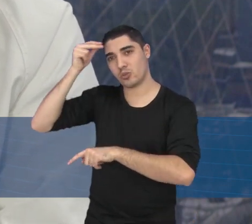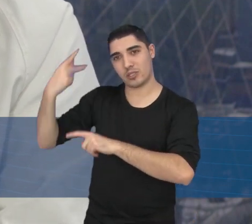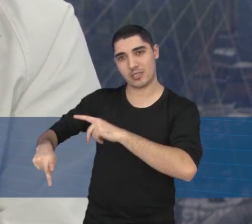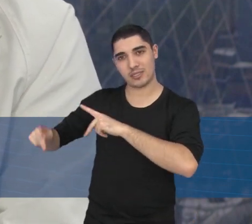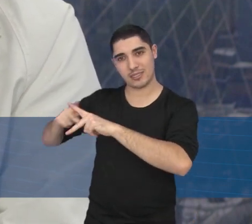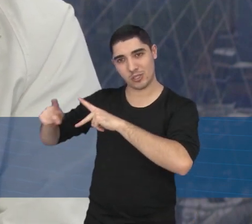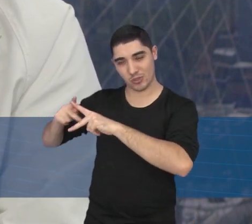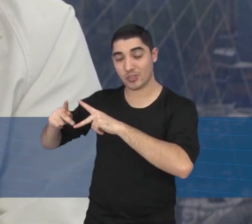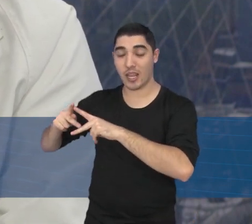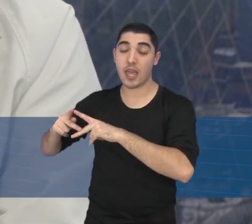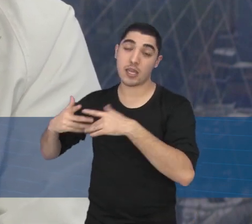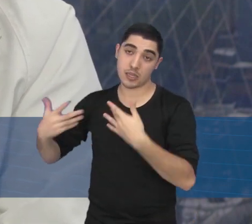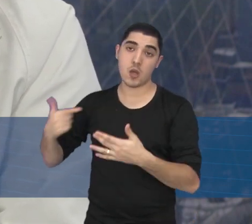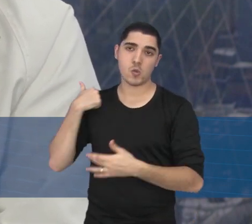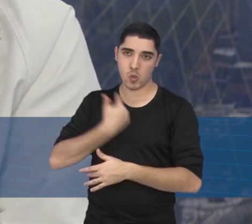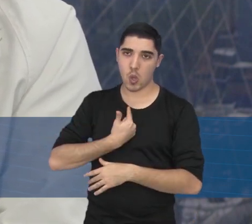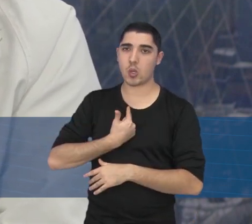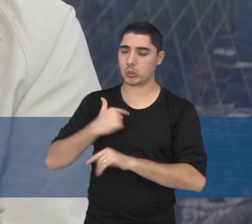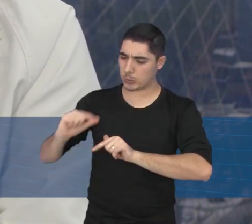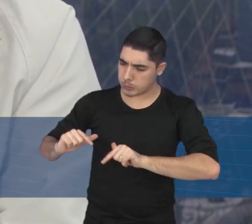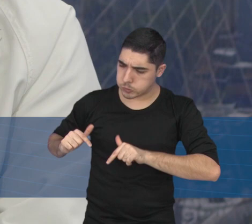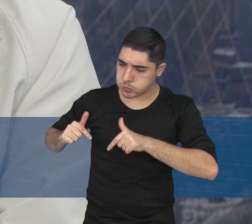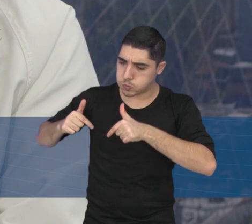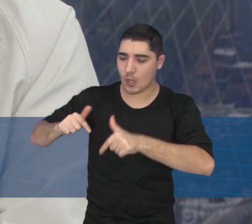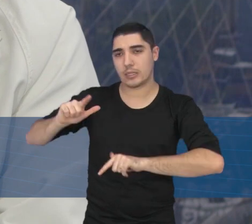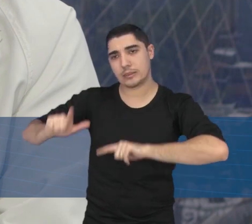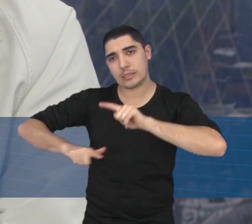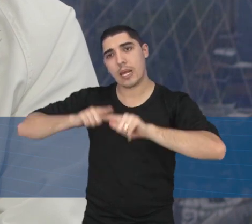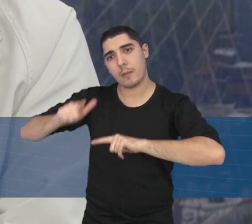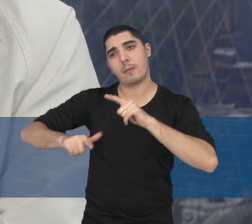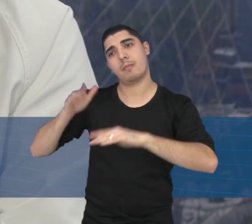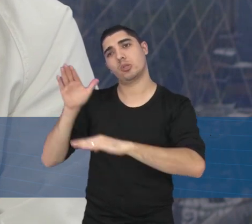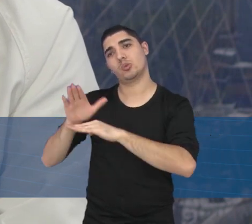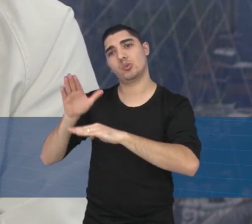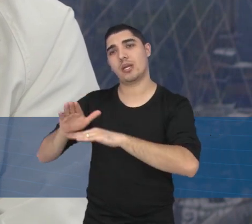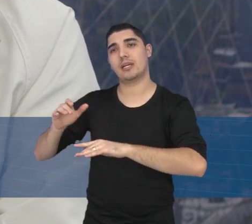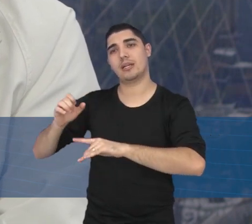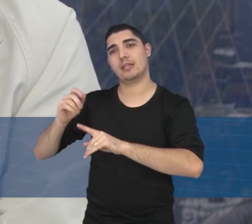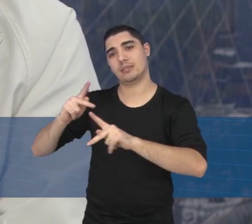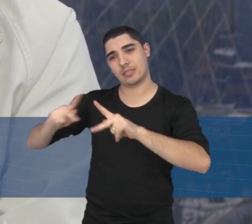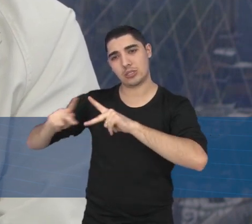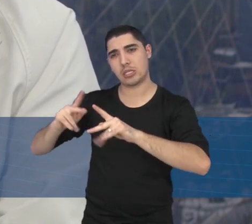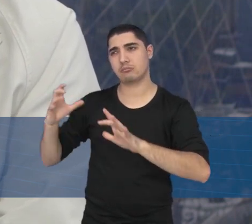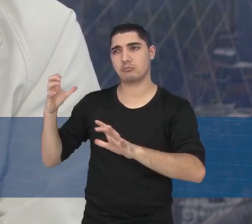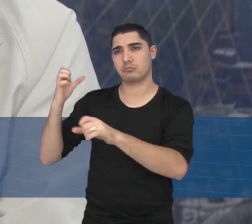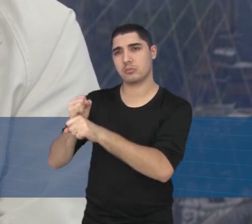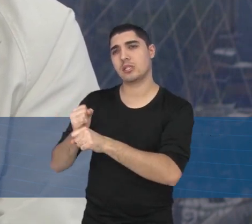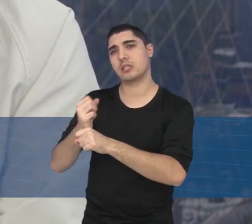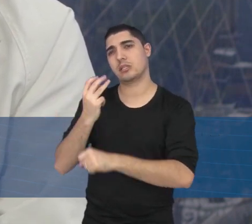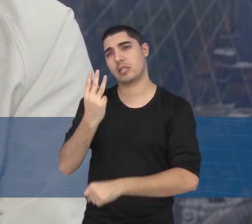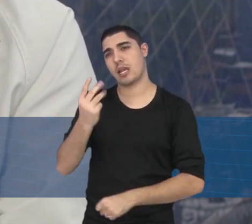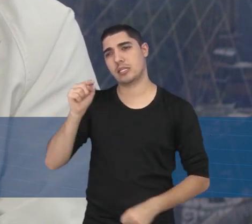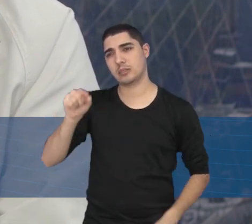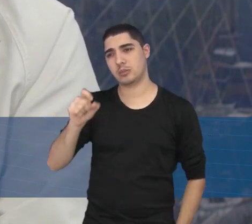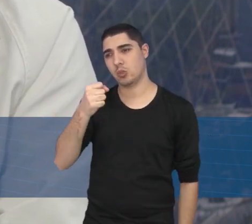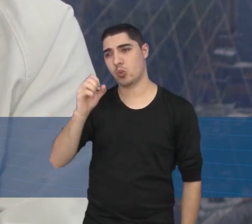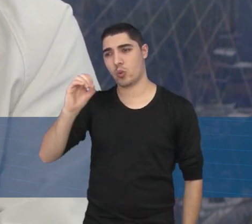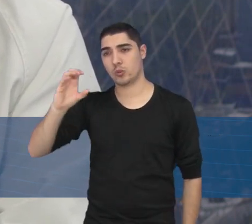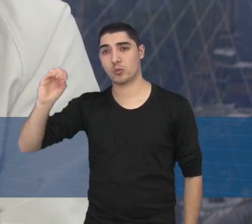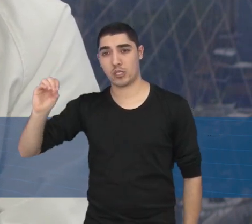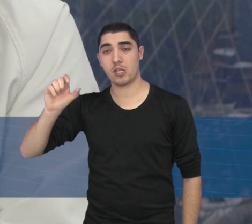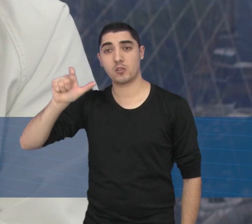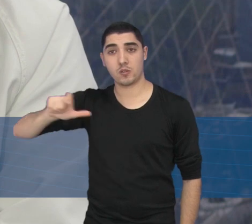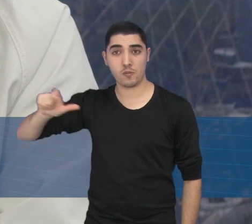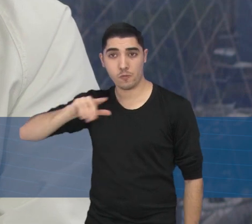Campos. E a gente está trabalhando aí pela cidade de São José. Nós estamos perto de 3.800 funcionários.